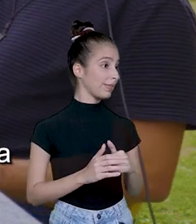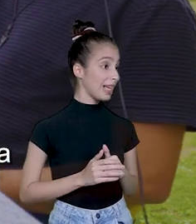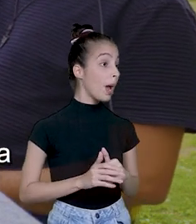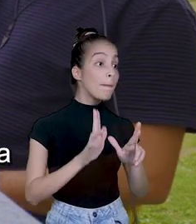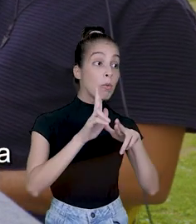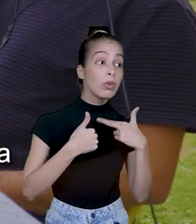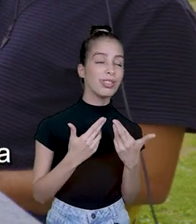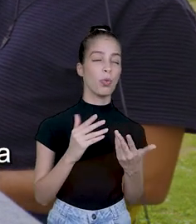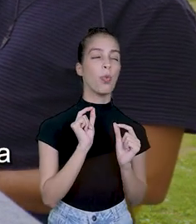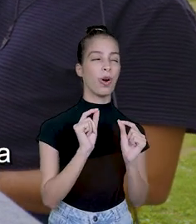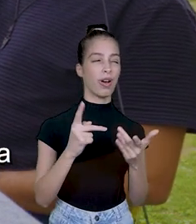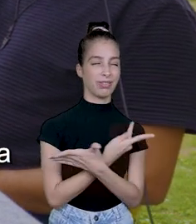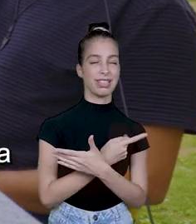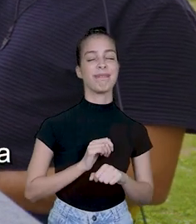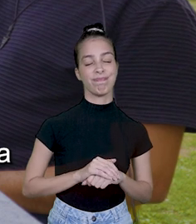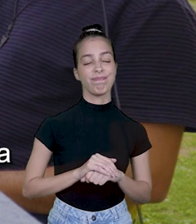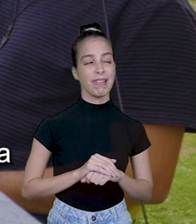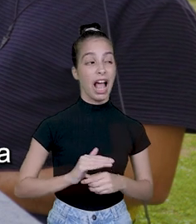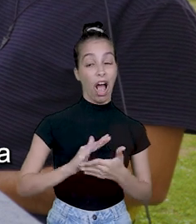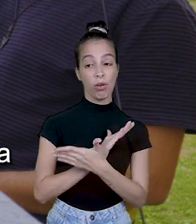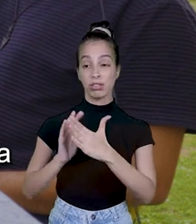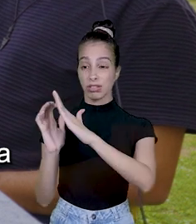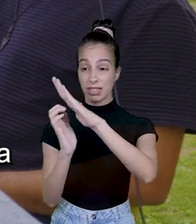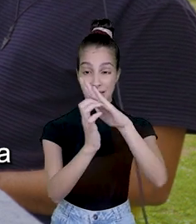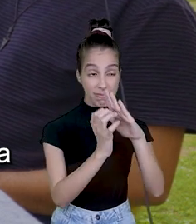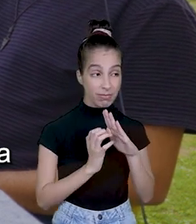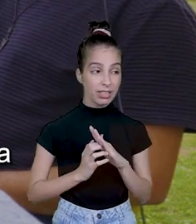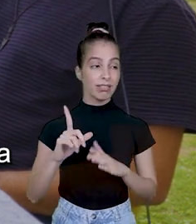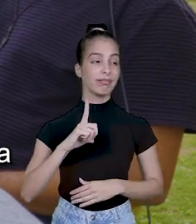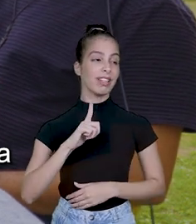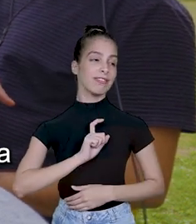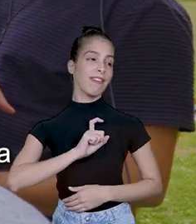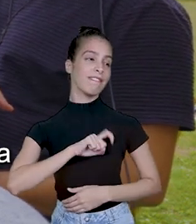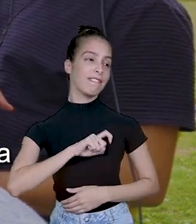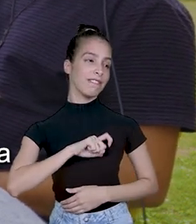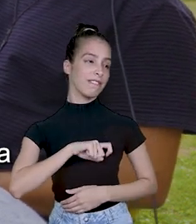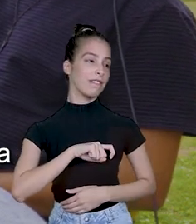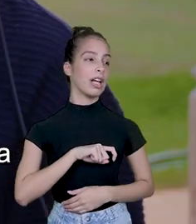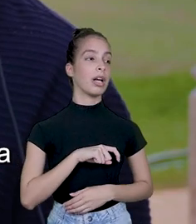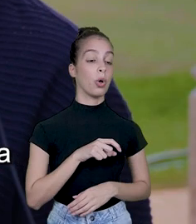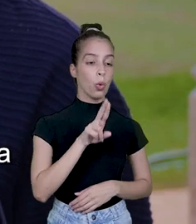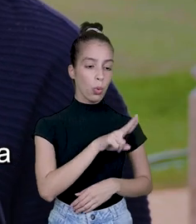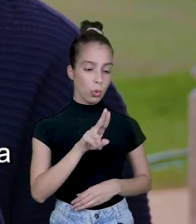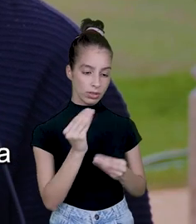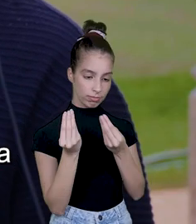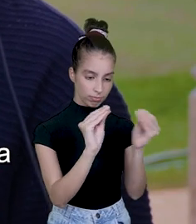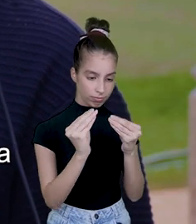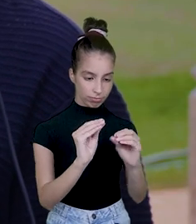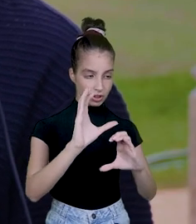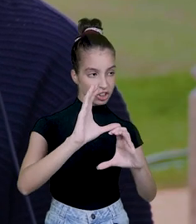essas empresas têm adotado métodos maliciosos para treinar as ferramentas ou seja usando